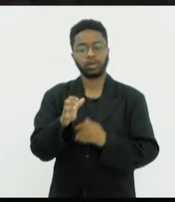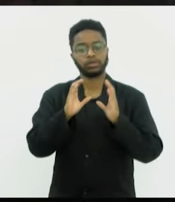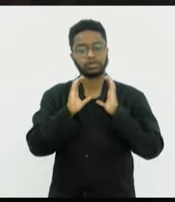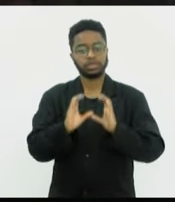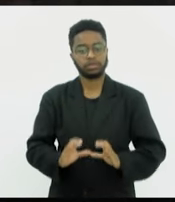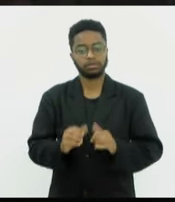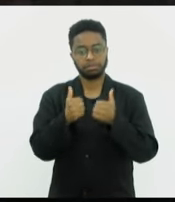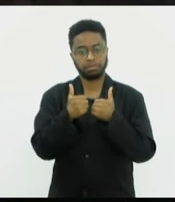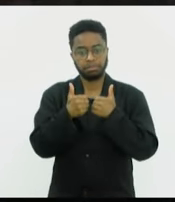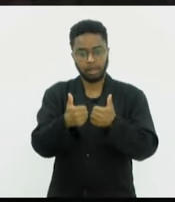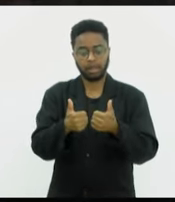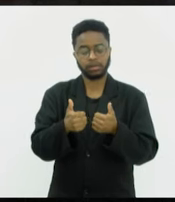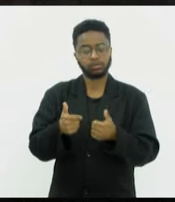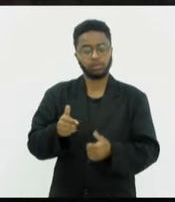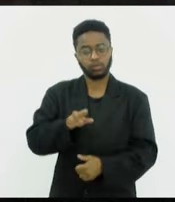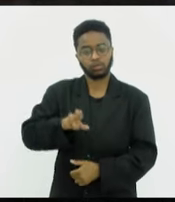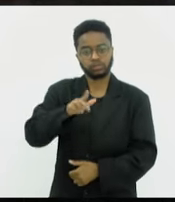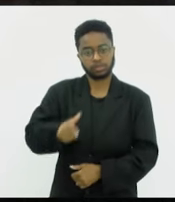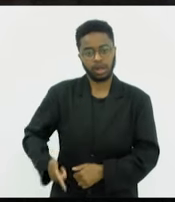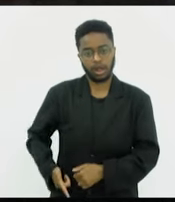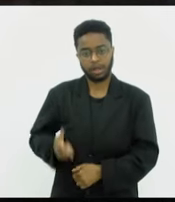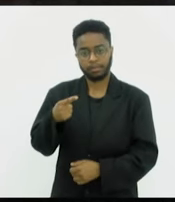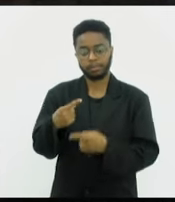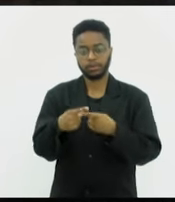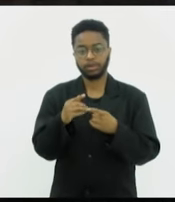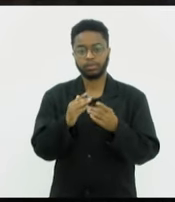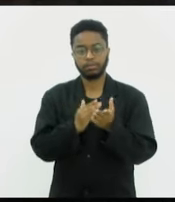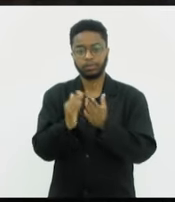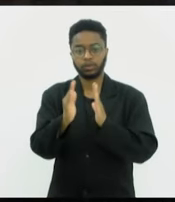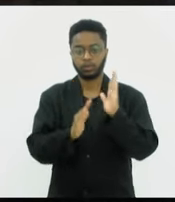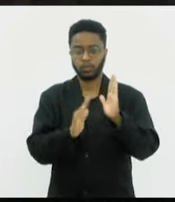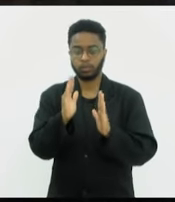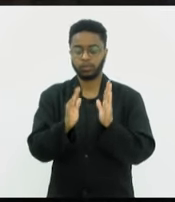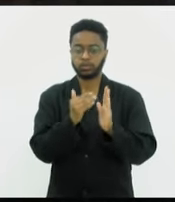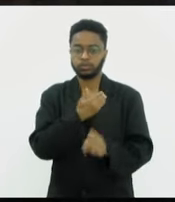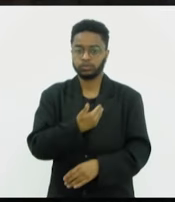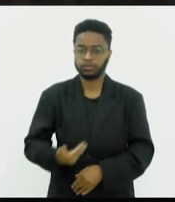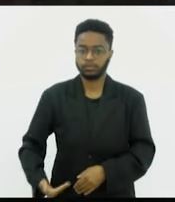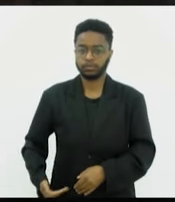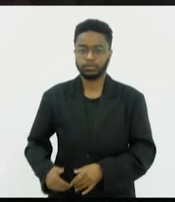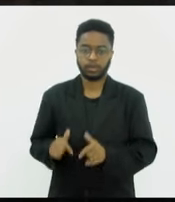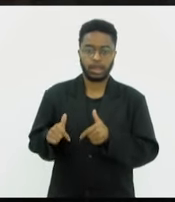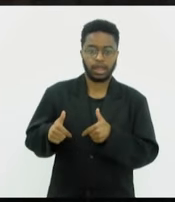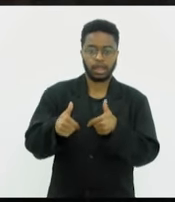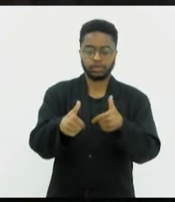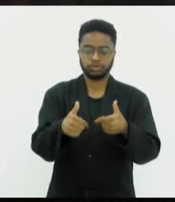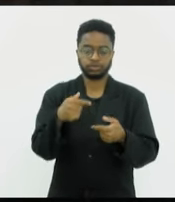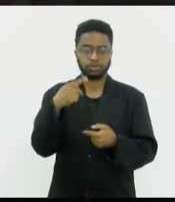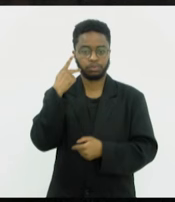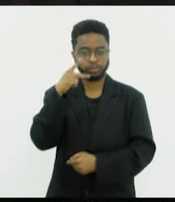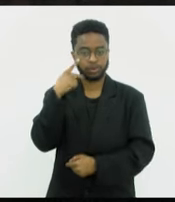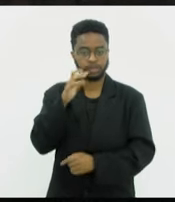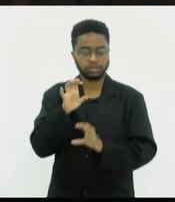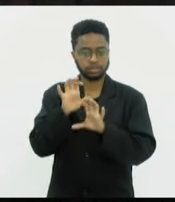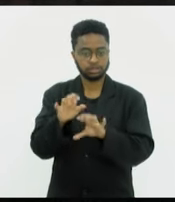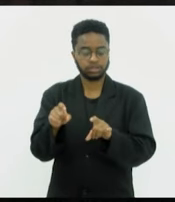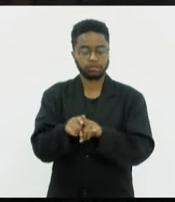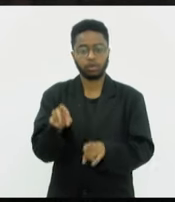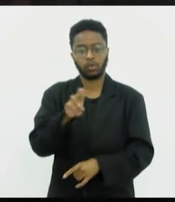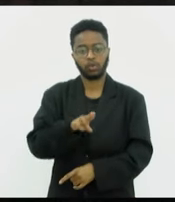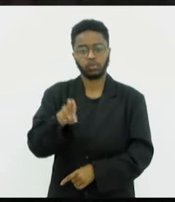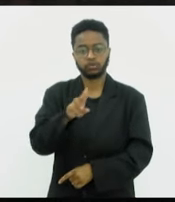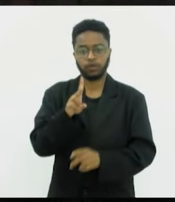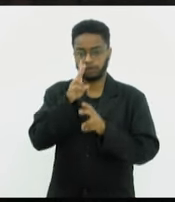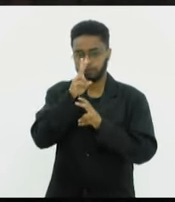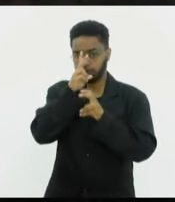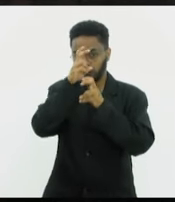de bem armado. Desde o começo do governo, eles vêm fazendo essa política, né, usando a máquina, usando a